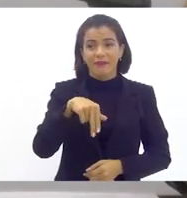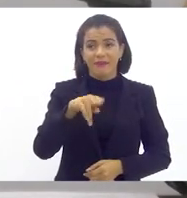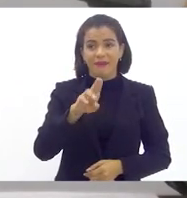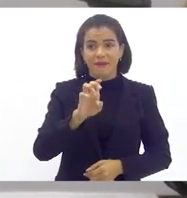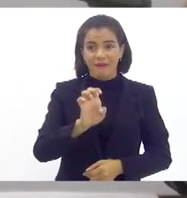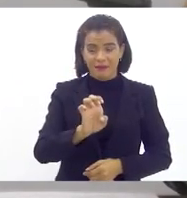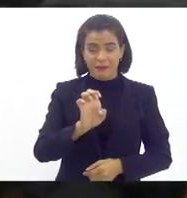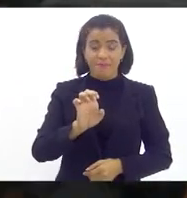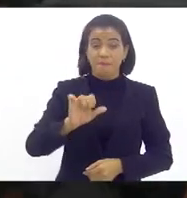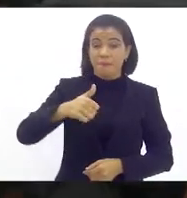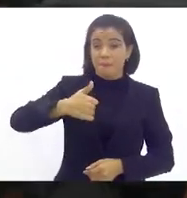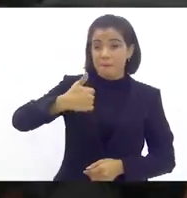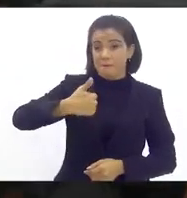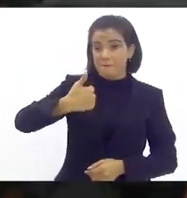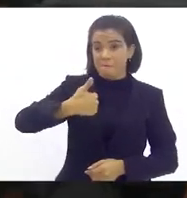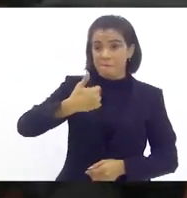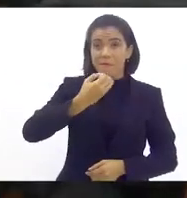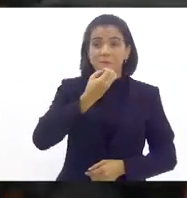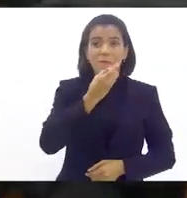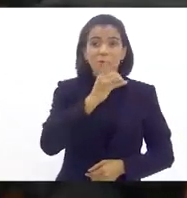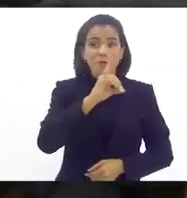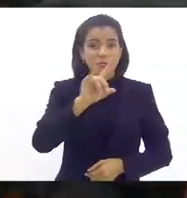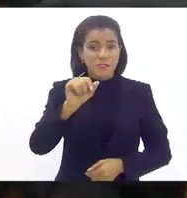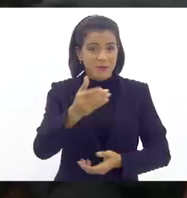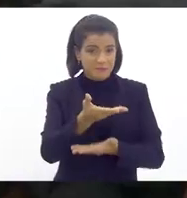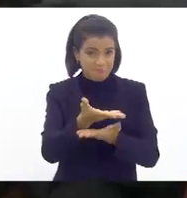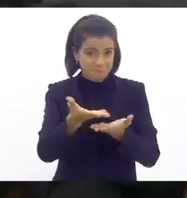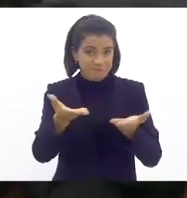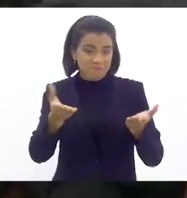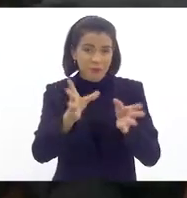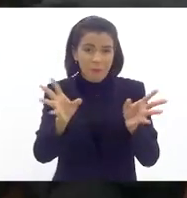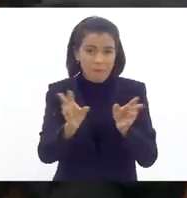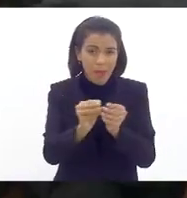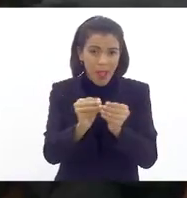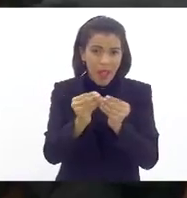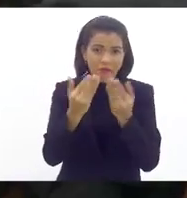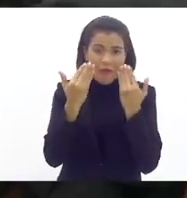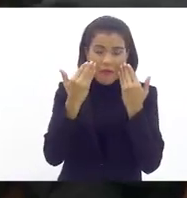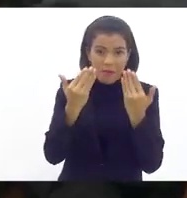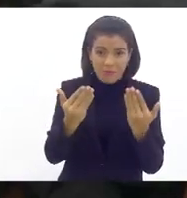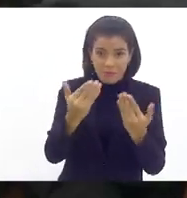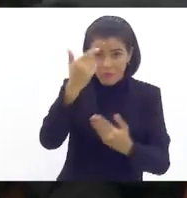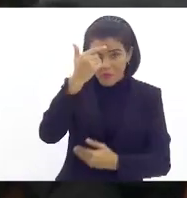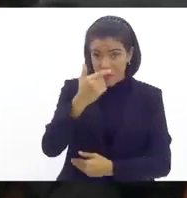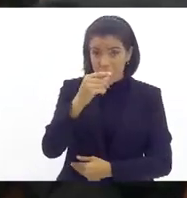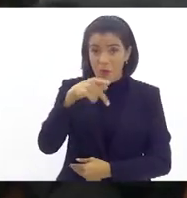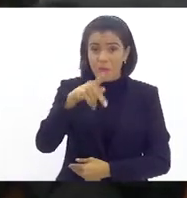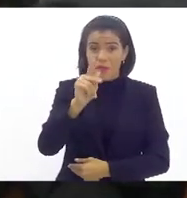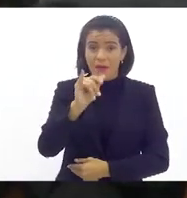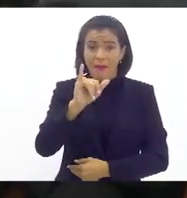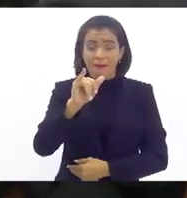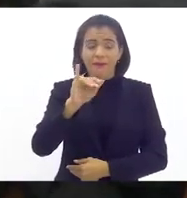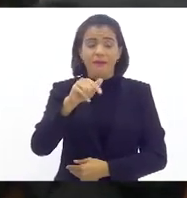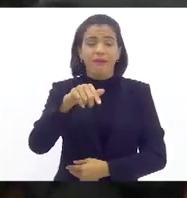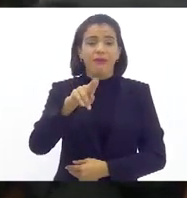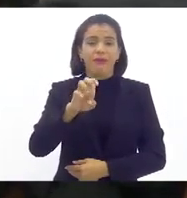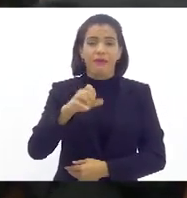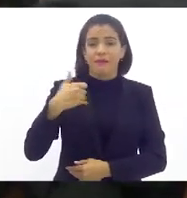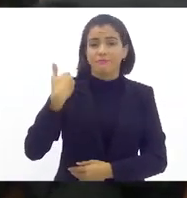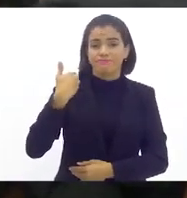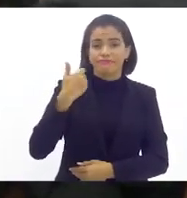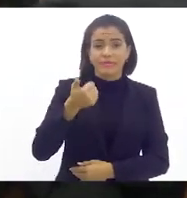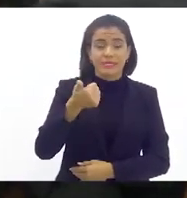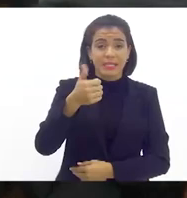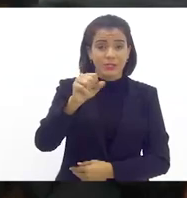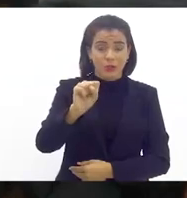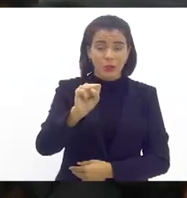Bom, primeiramente, bom dia a todos, vou fazer uma breve apresentação. Meu nome é Kaique, eu tenho 18 anos, eu sou presidente do